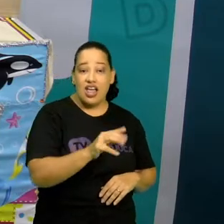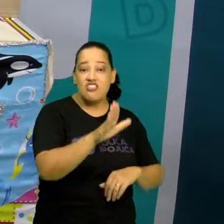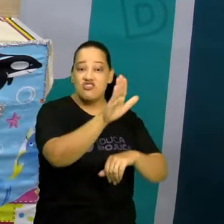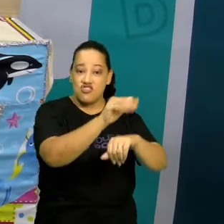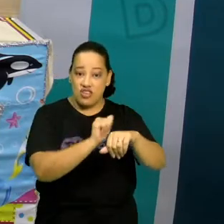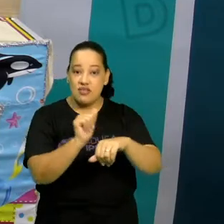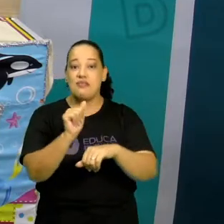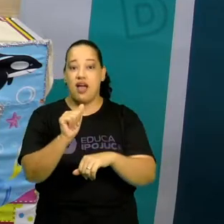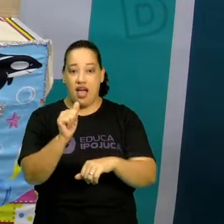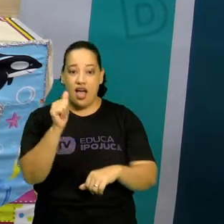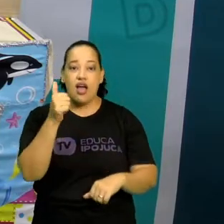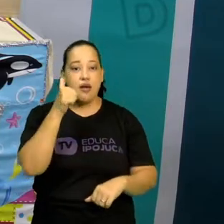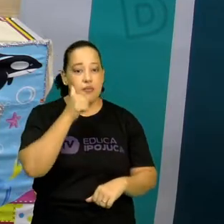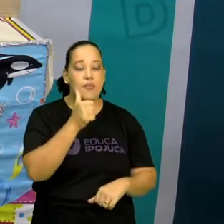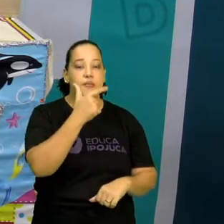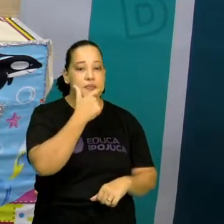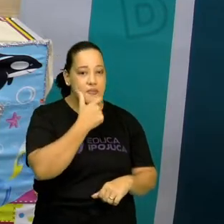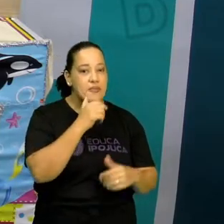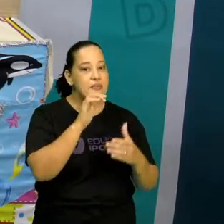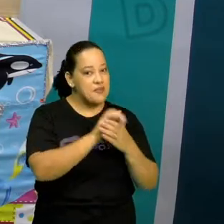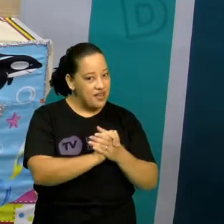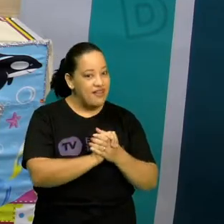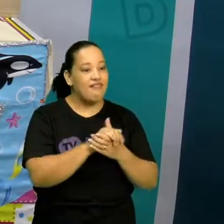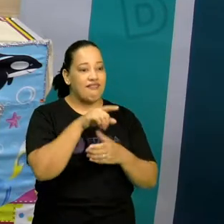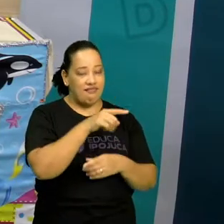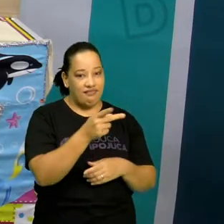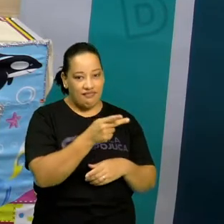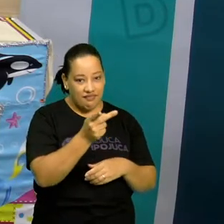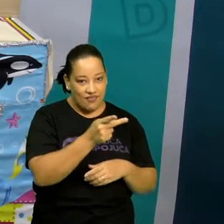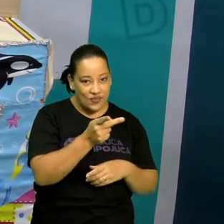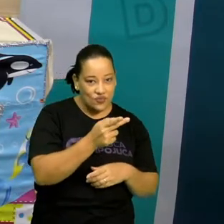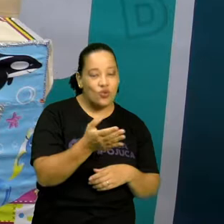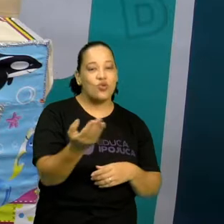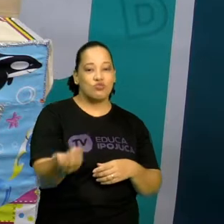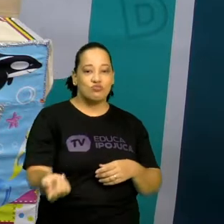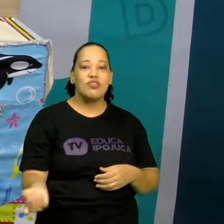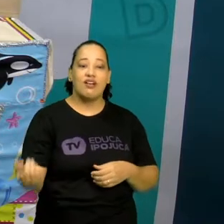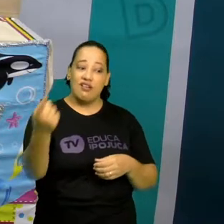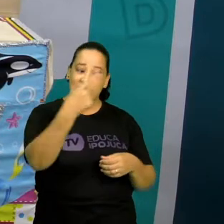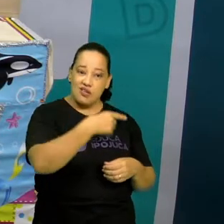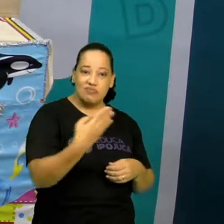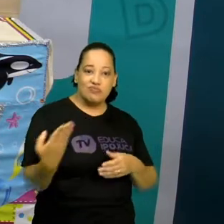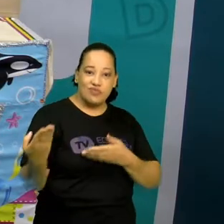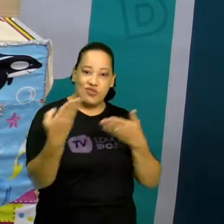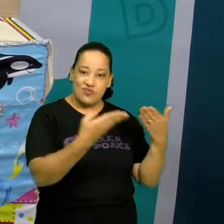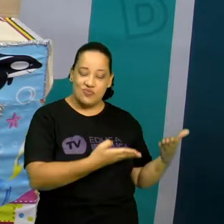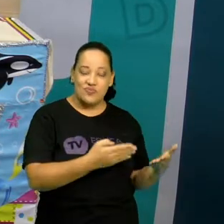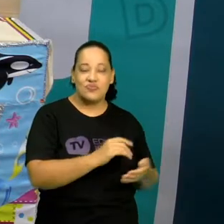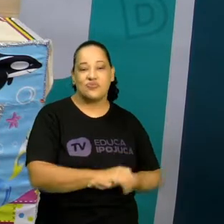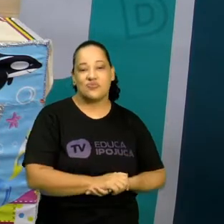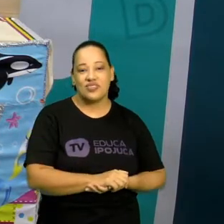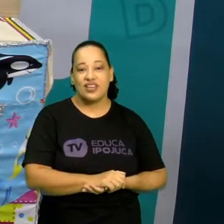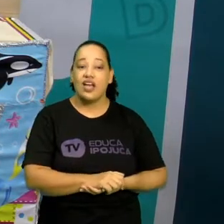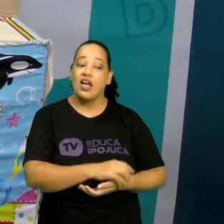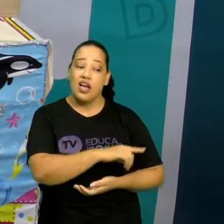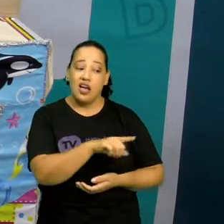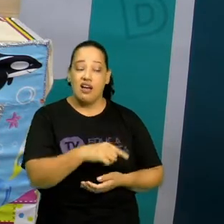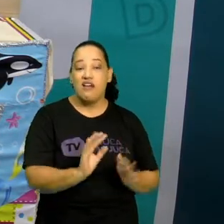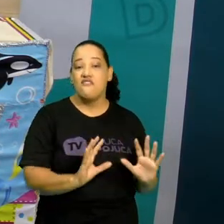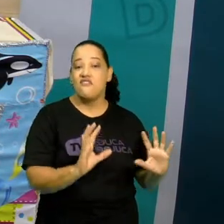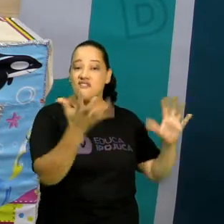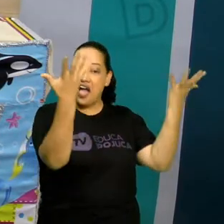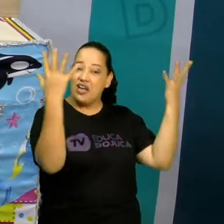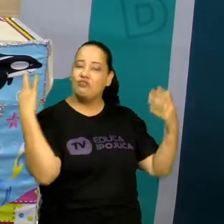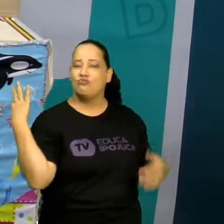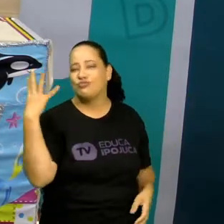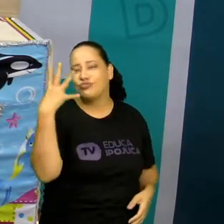pais de verdadeiro da Rapunzel né Isso mesmo e uma festa foi uma festa tão bonita e com o passar do